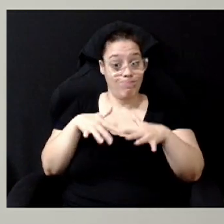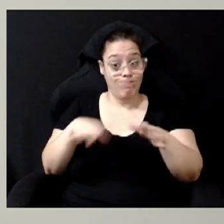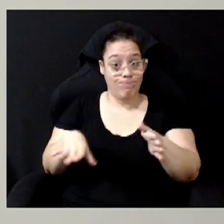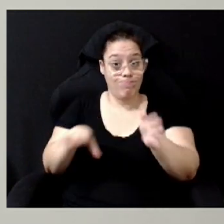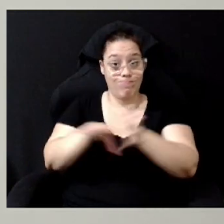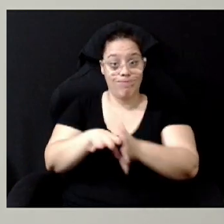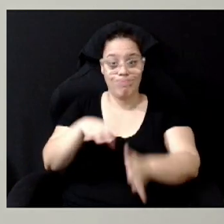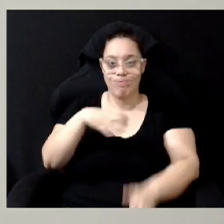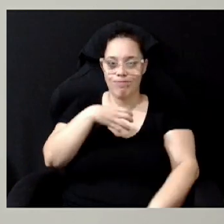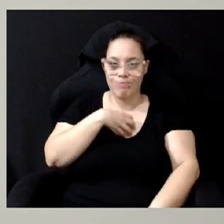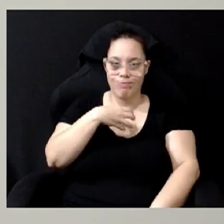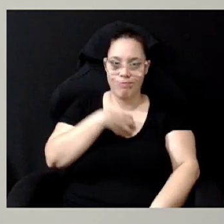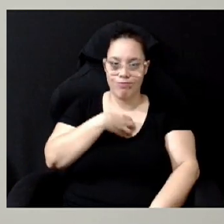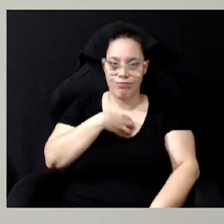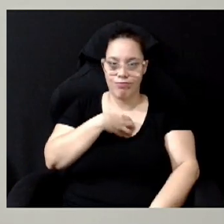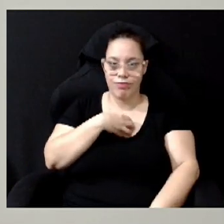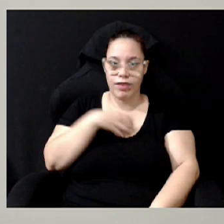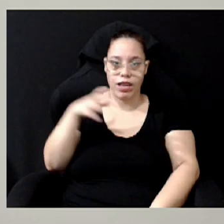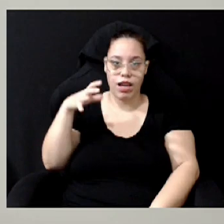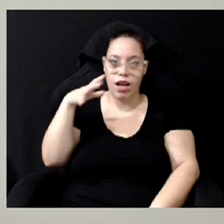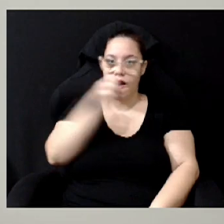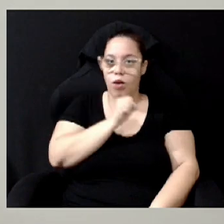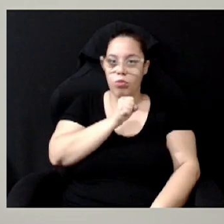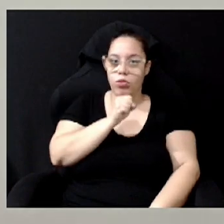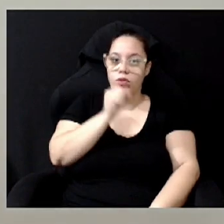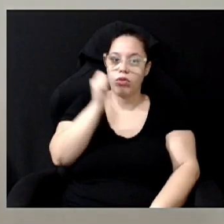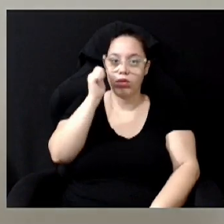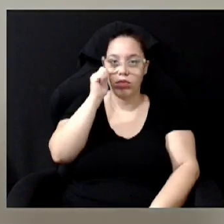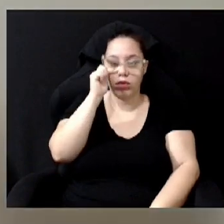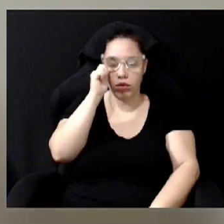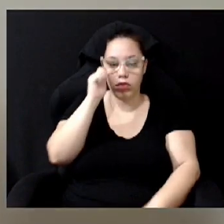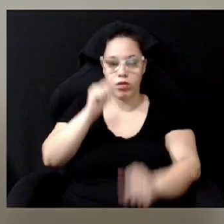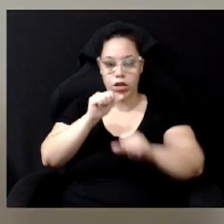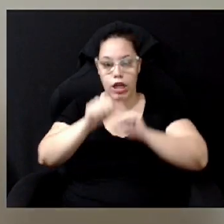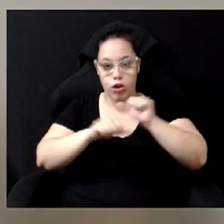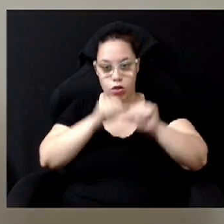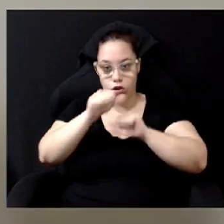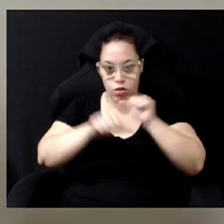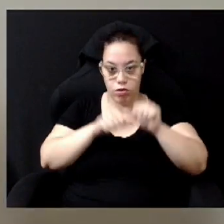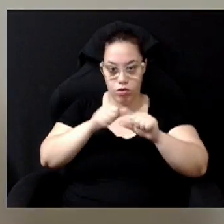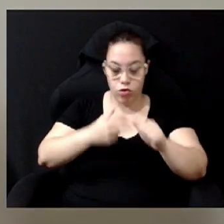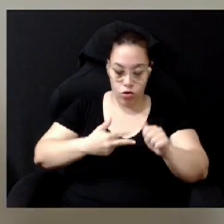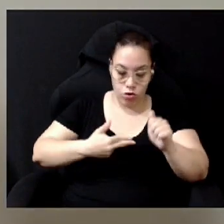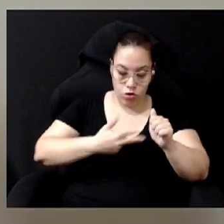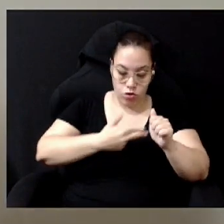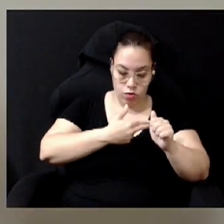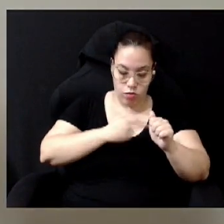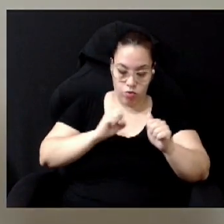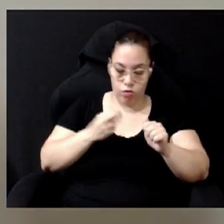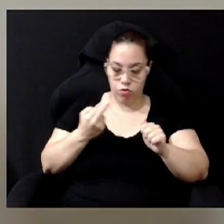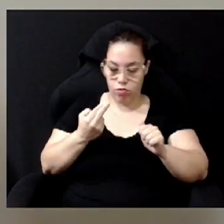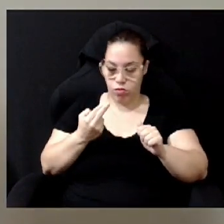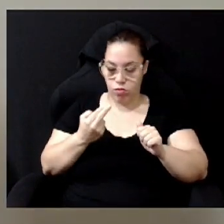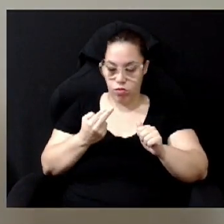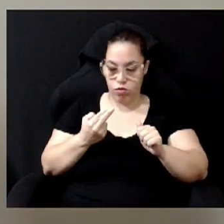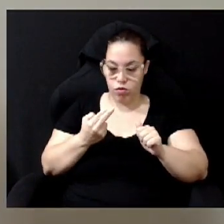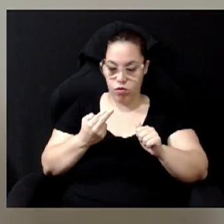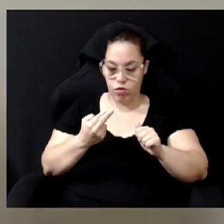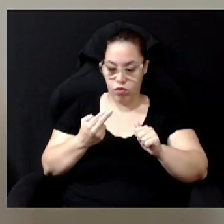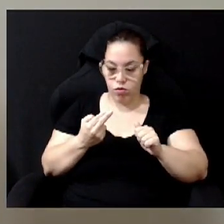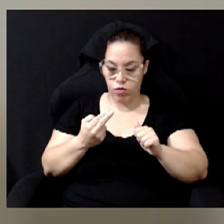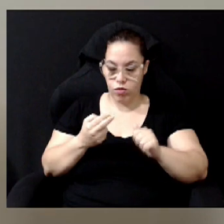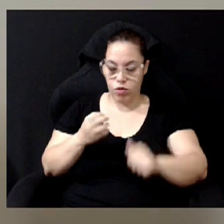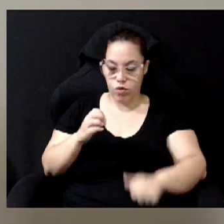que intervir através da troca da válvula, ou a cirurgia, ou o implante através de cateterismo